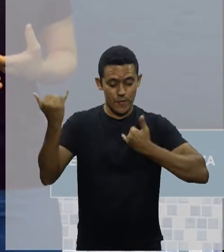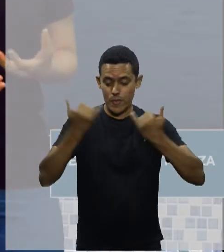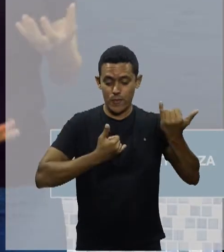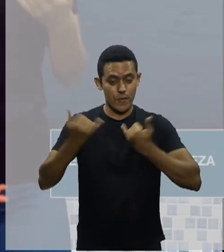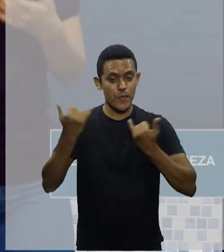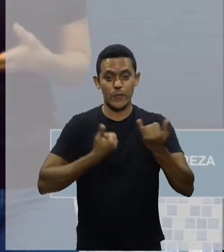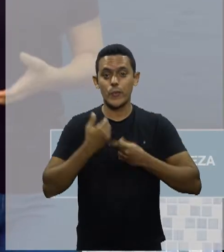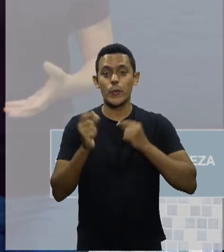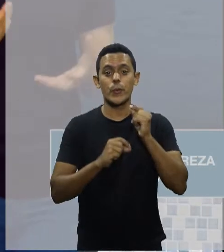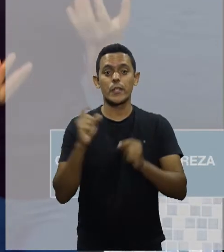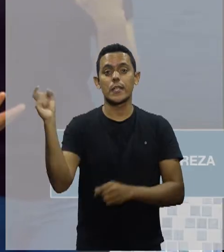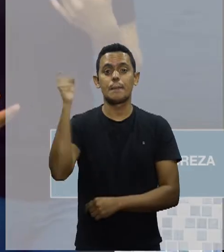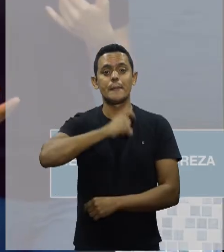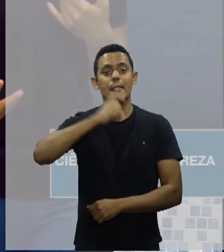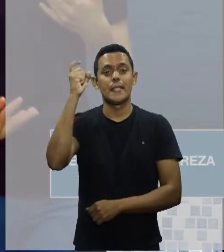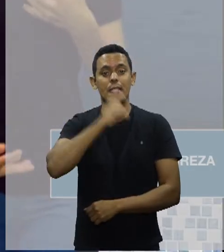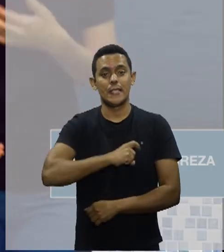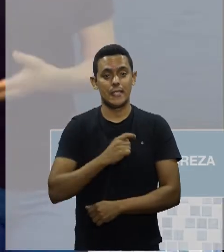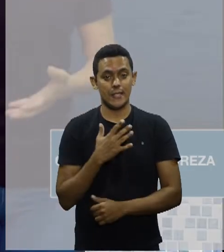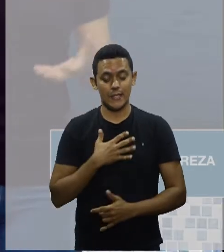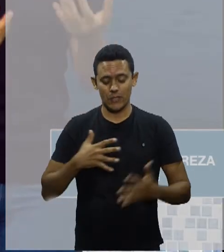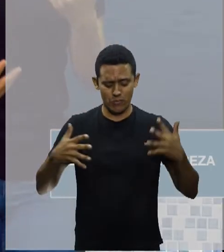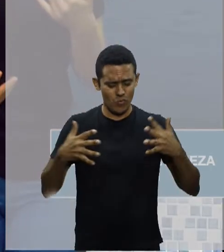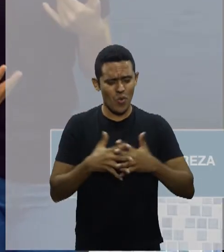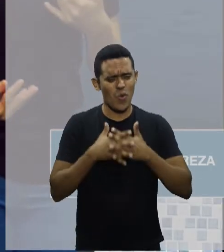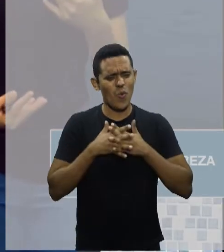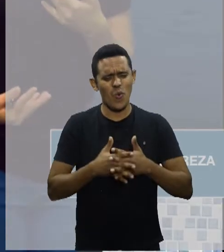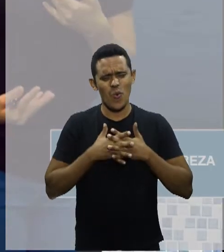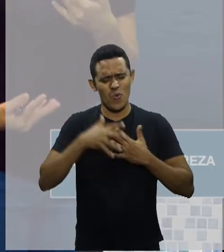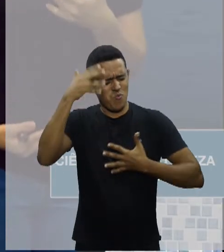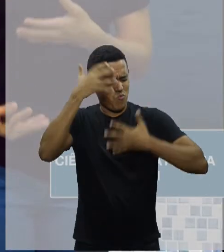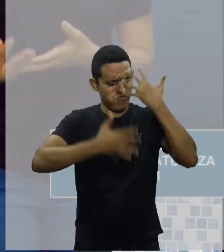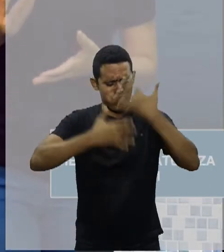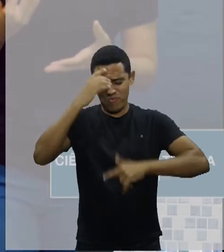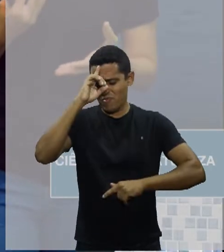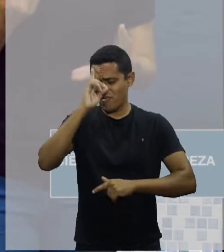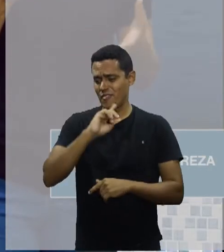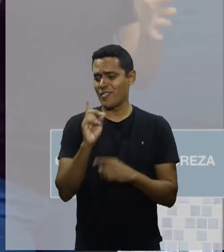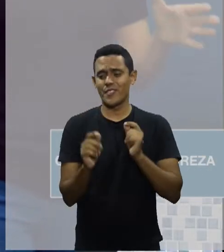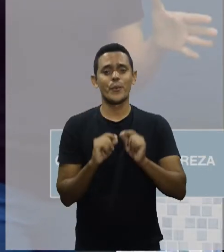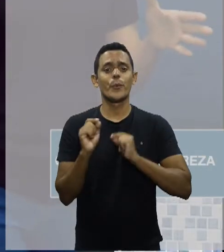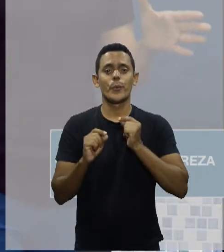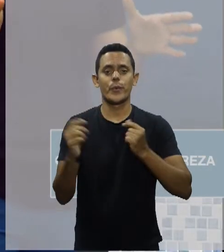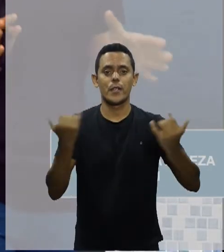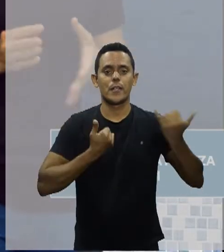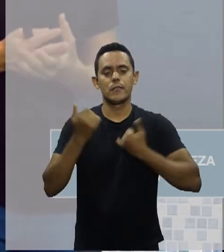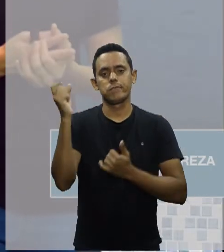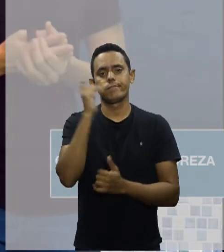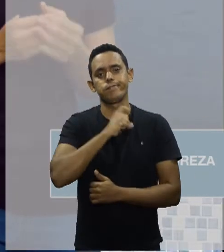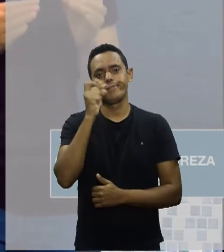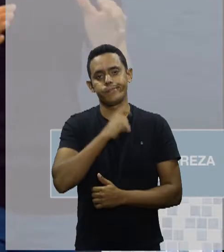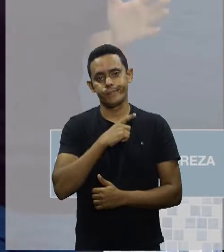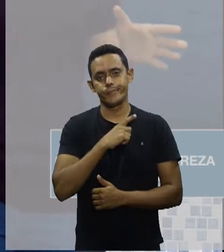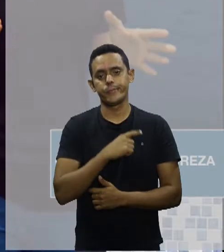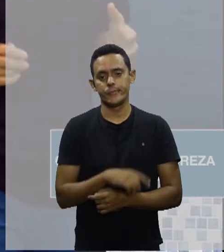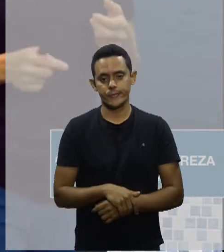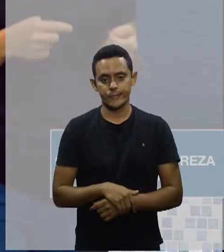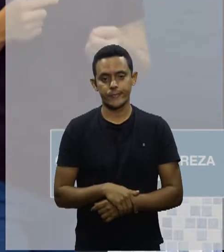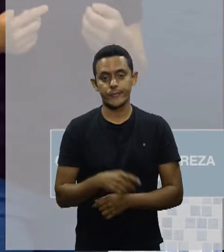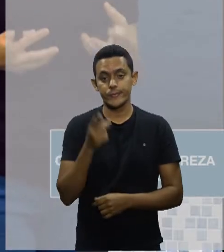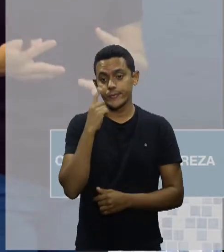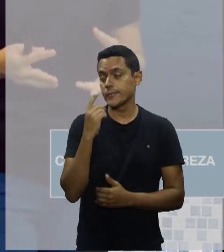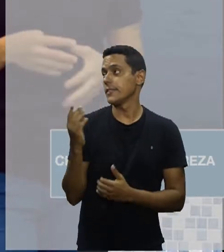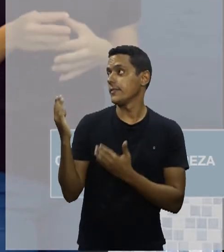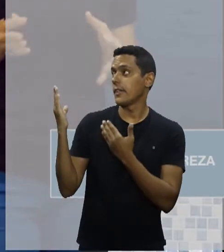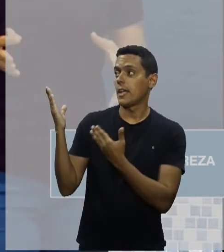esclarecer, ela leva à confusão, ela leva ao erro, tá? Então, aqui a gente, no slide 18, traz a imagem